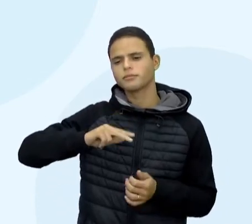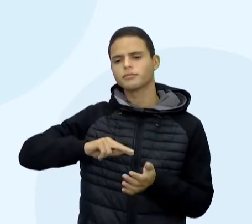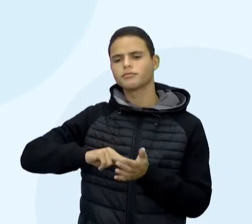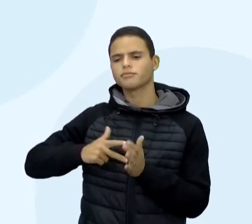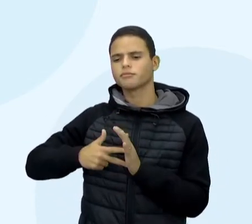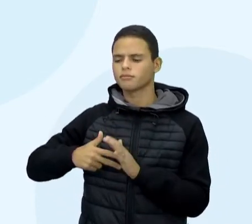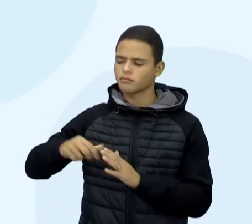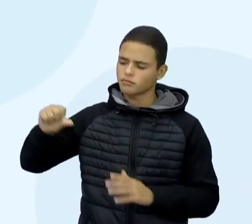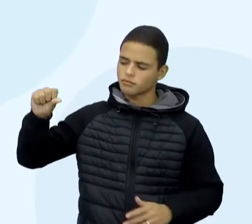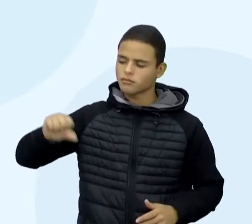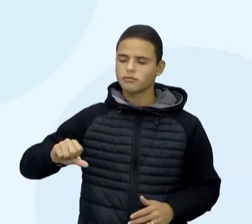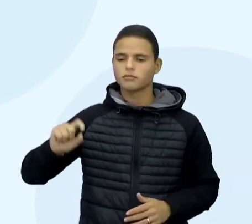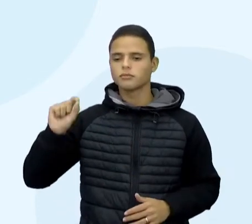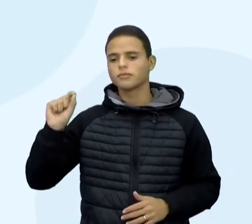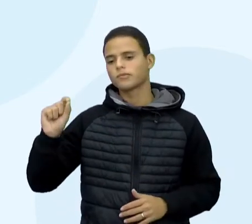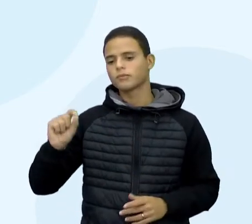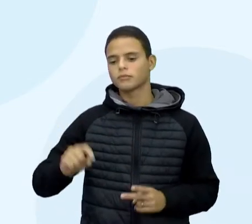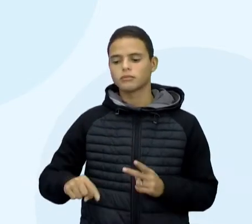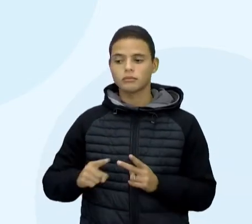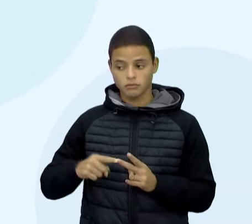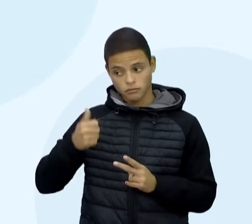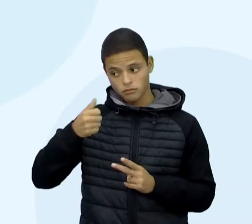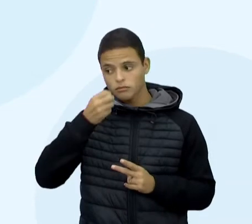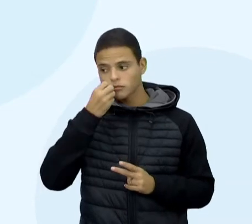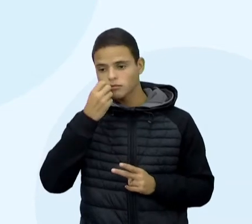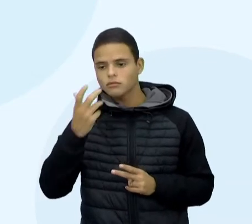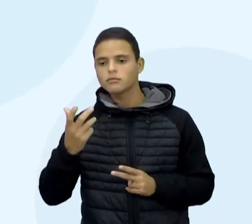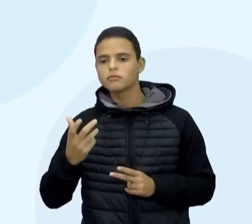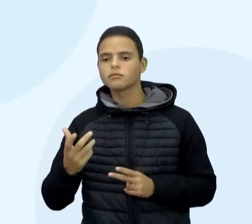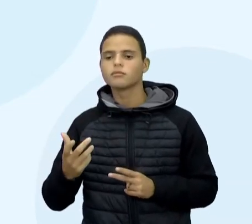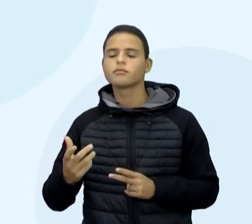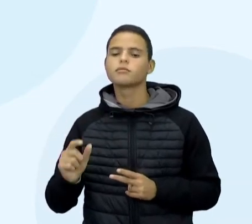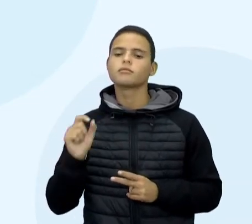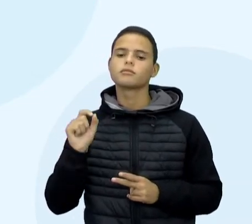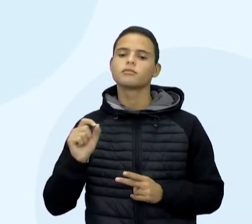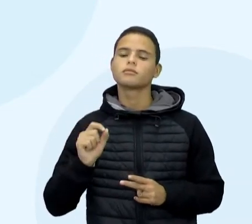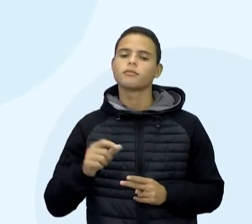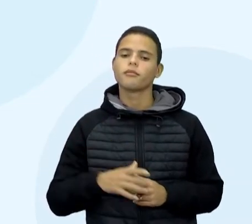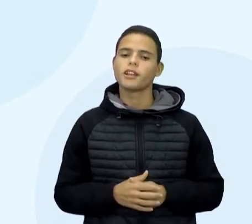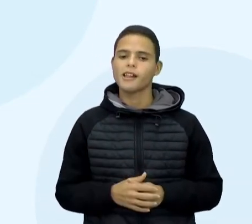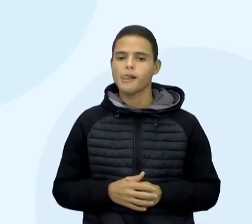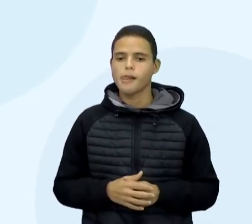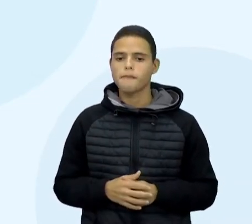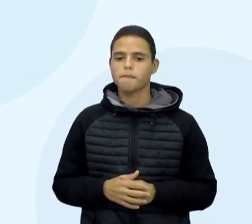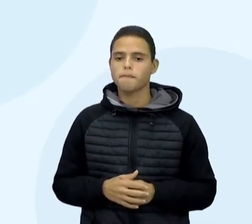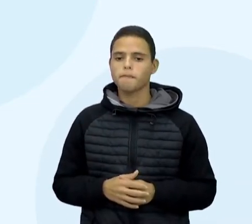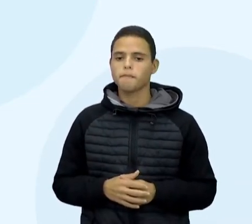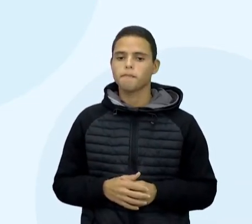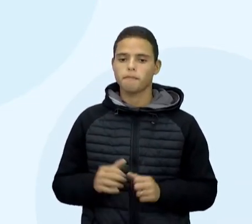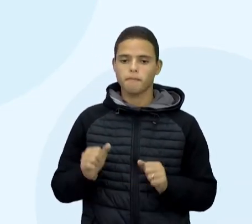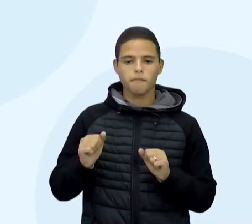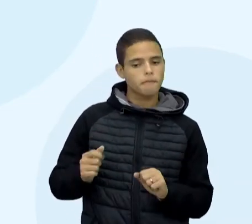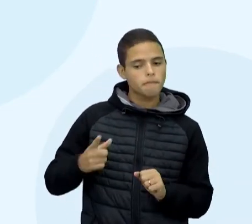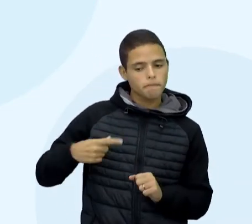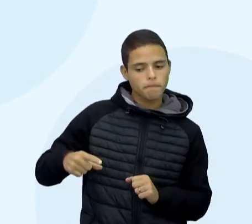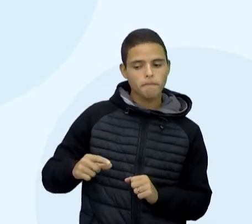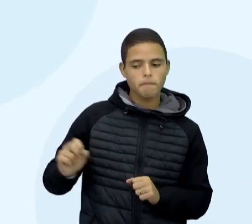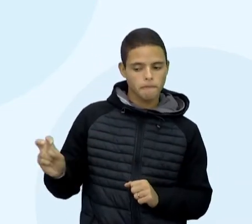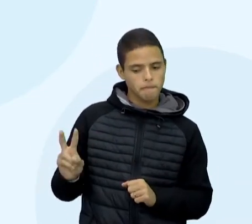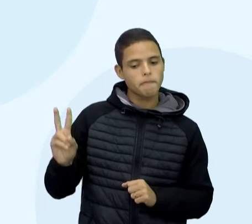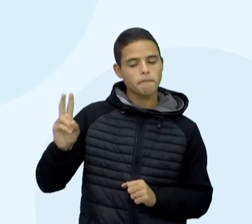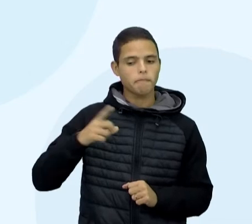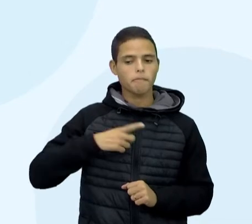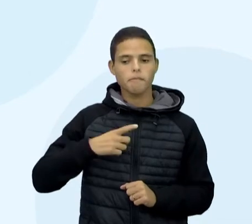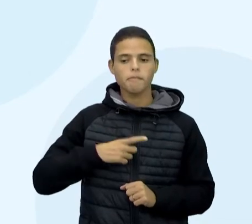de ruim? E a potencialidade, o que ela tem de bom, que a gente pode valorizar,